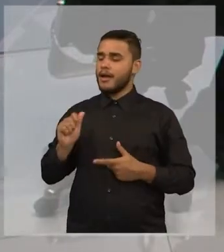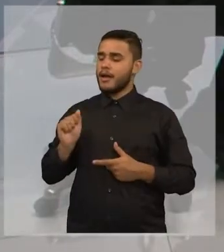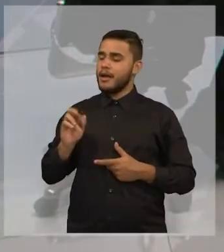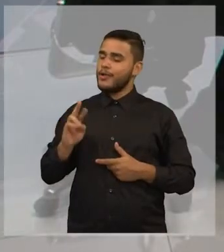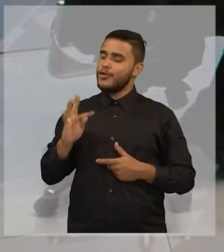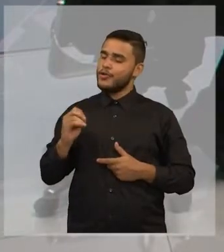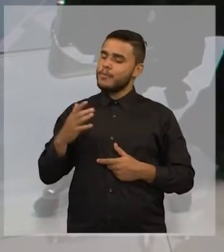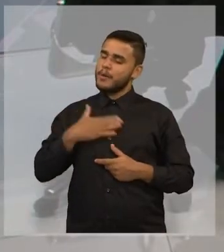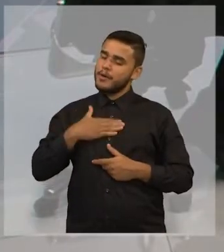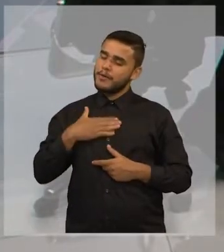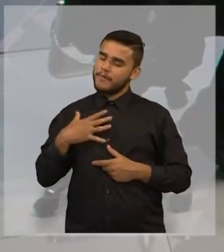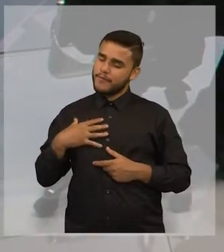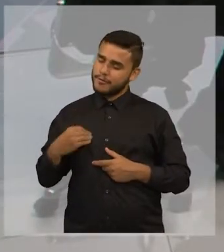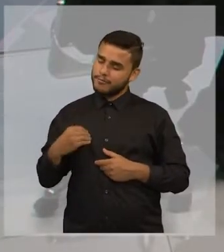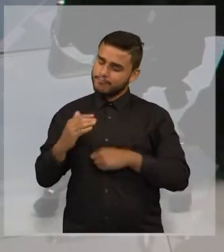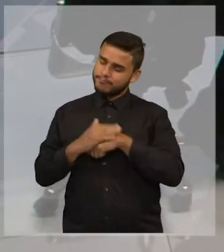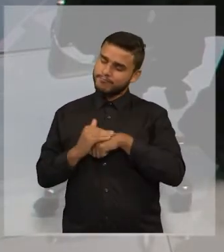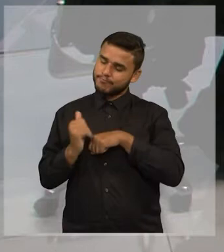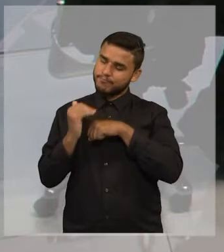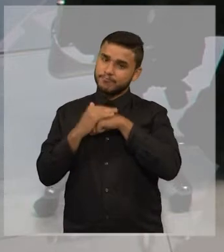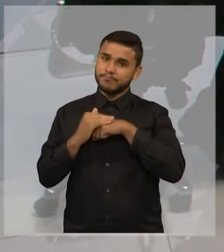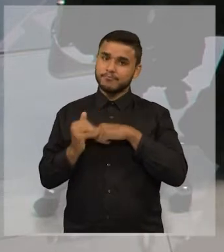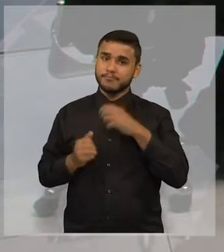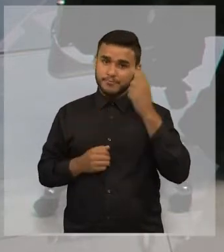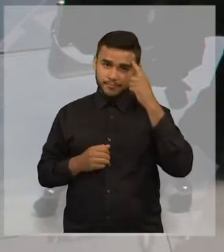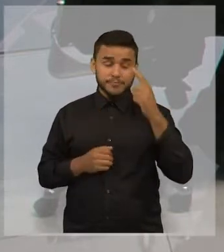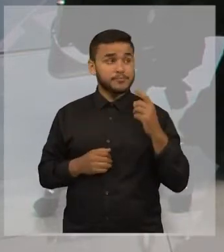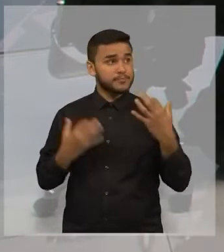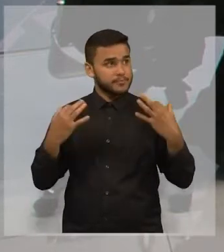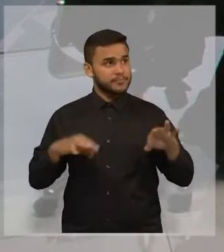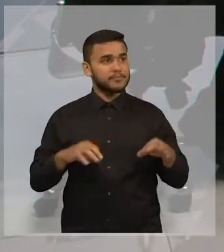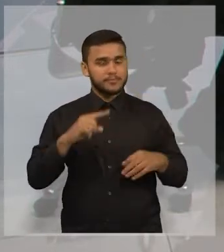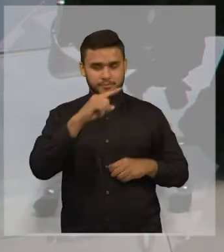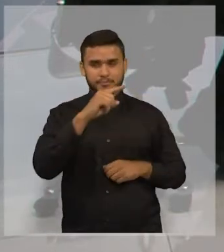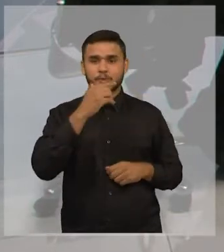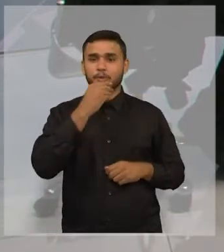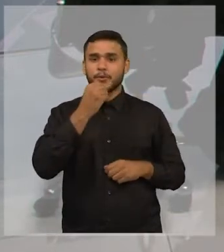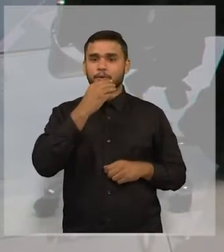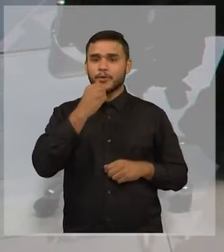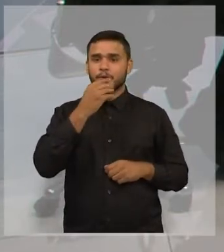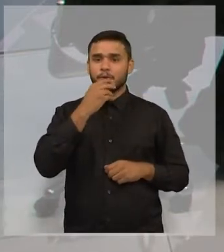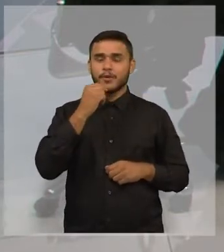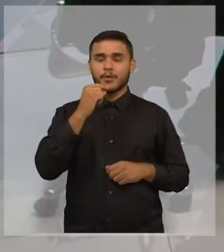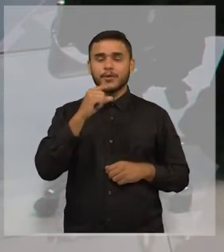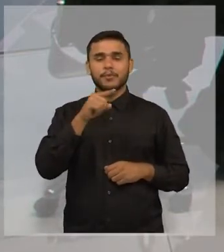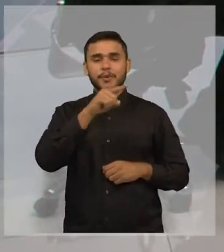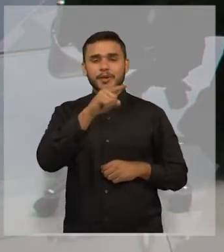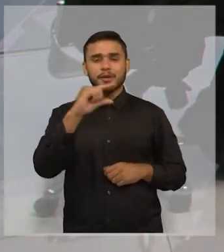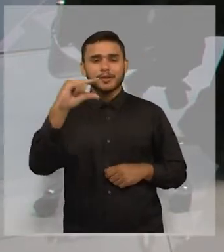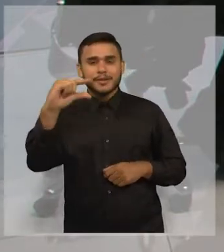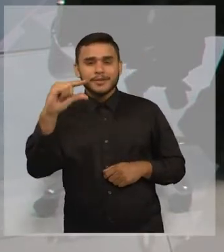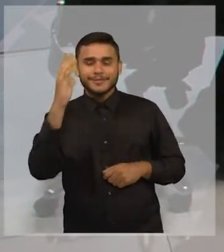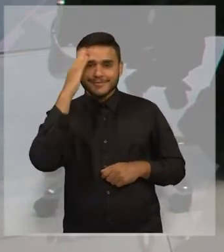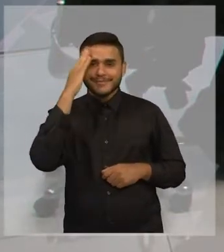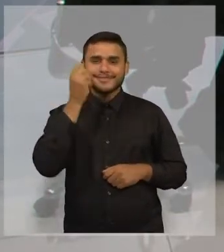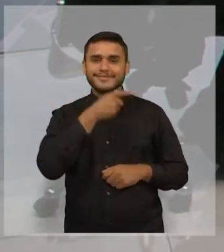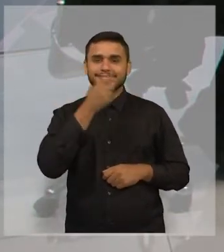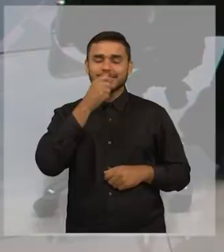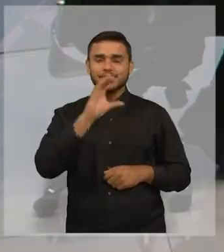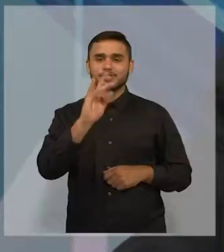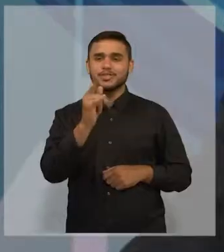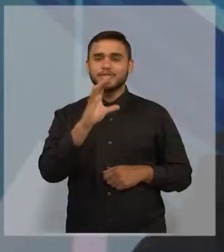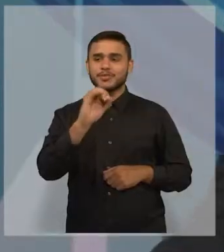né? Ele foi colocado, quer dizer, num determinado momento... Você está referindo ao personagem do Chico Anísio, meu garoto, meu